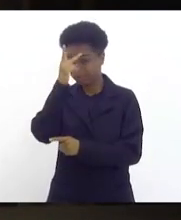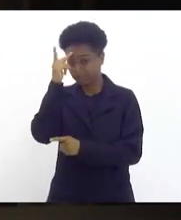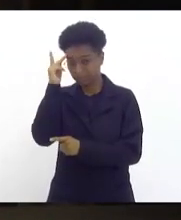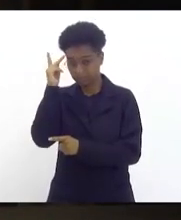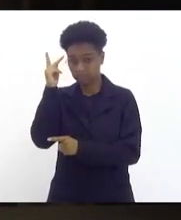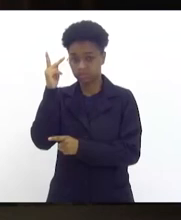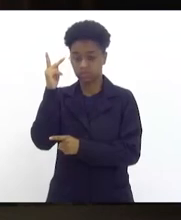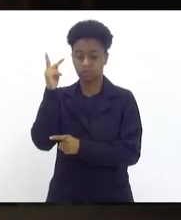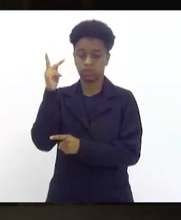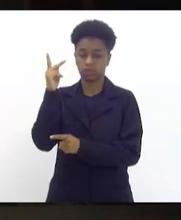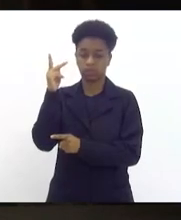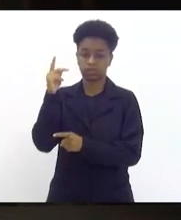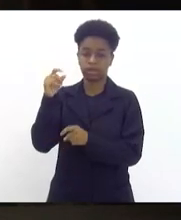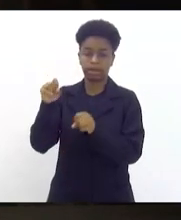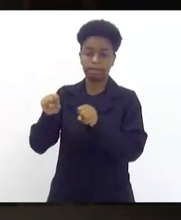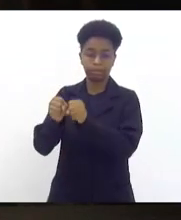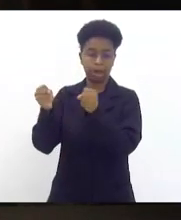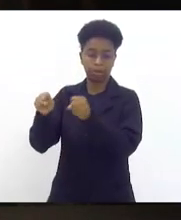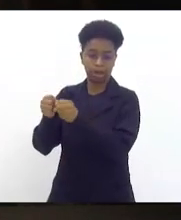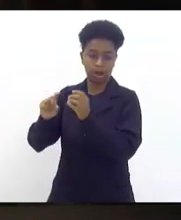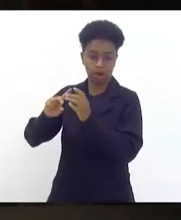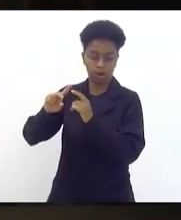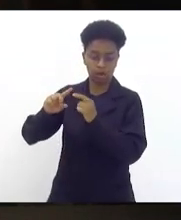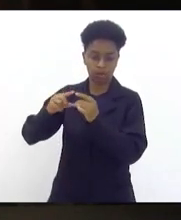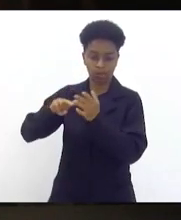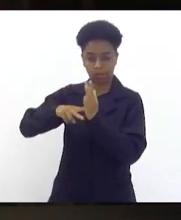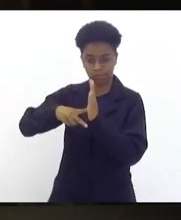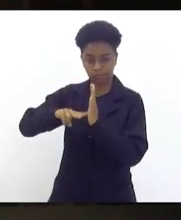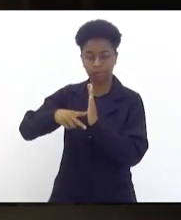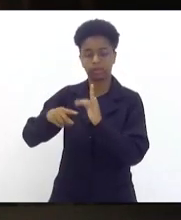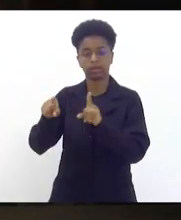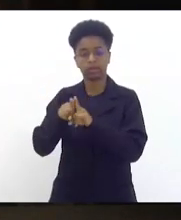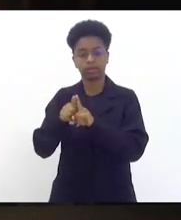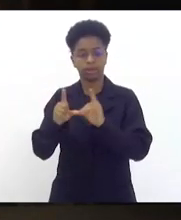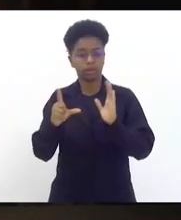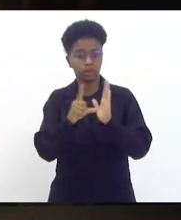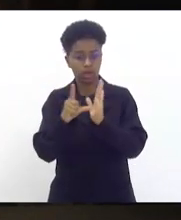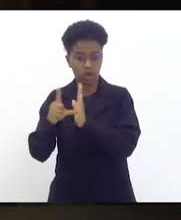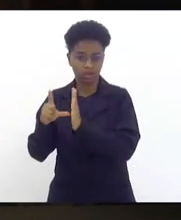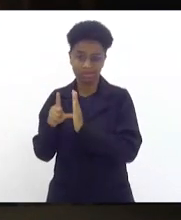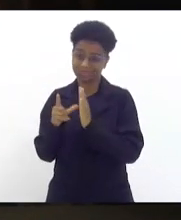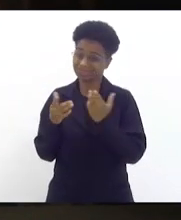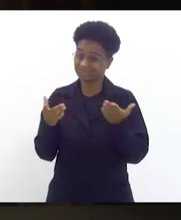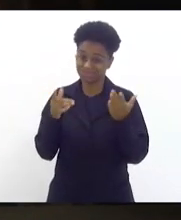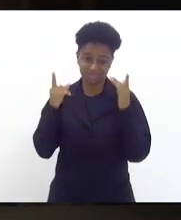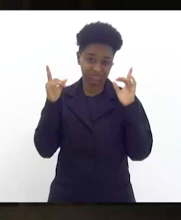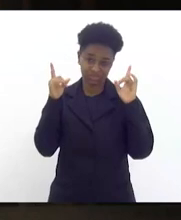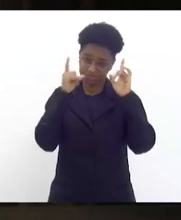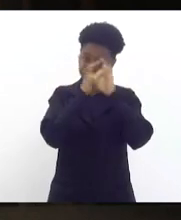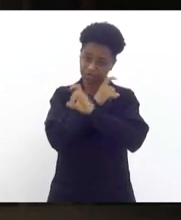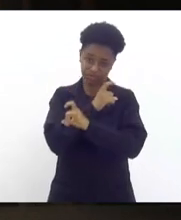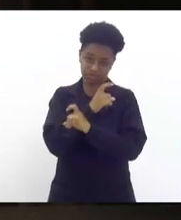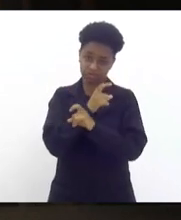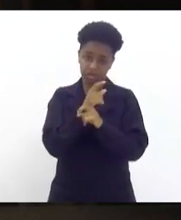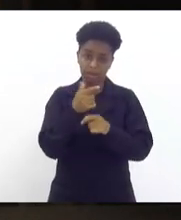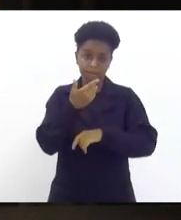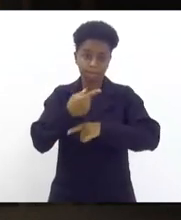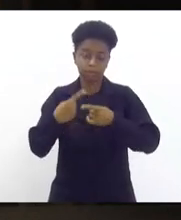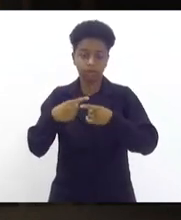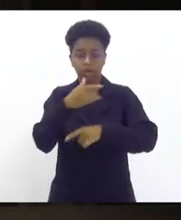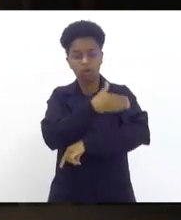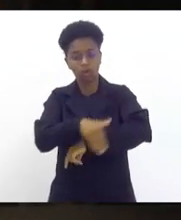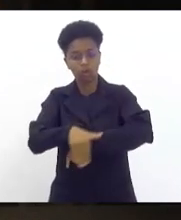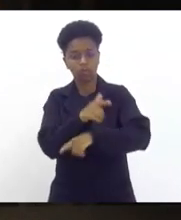de condomínios e de comércio fica completamente vazia a rua